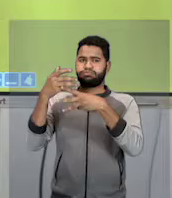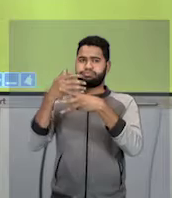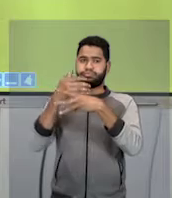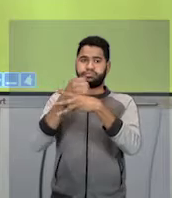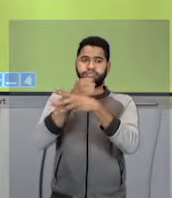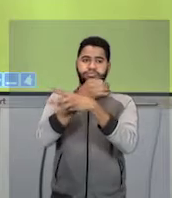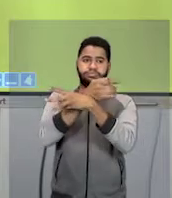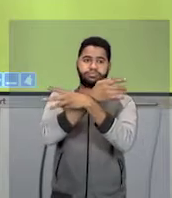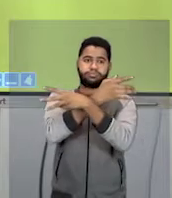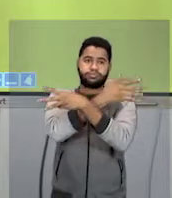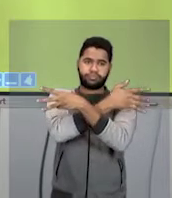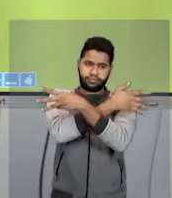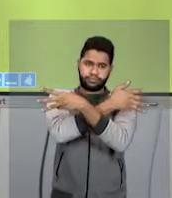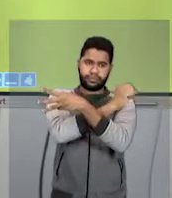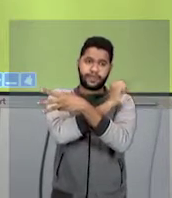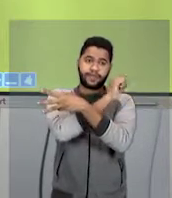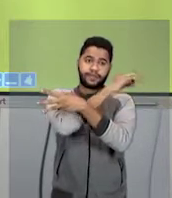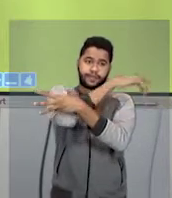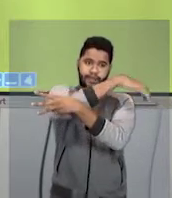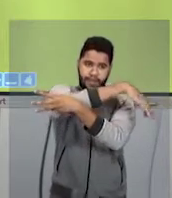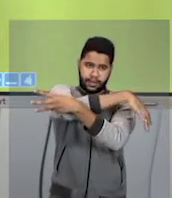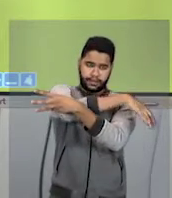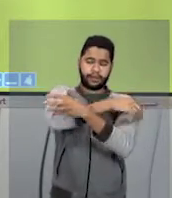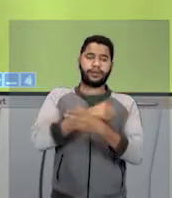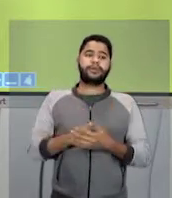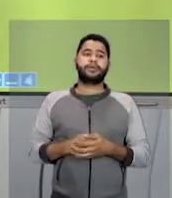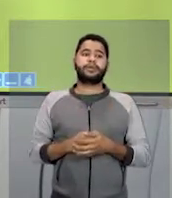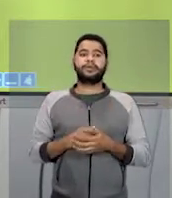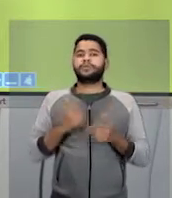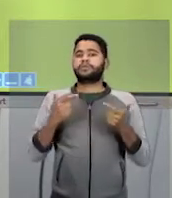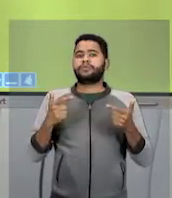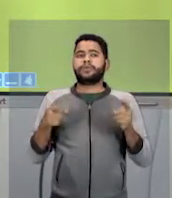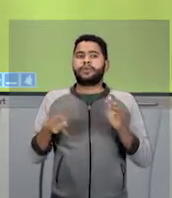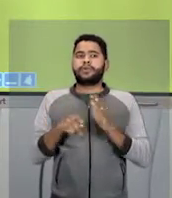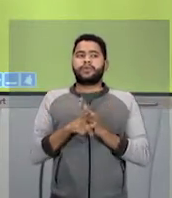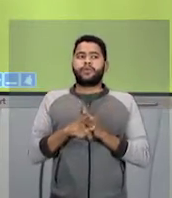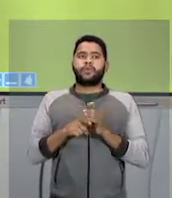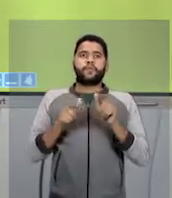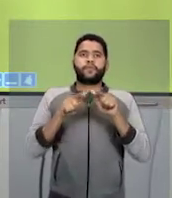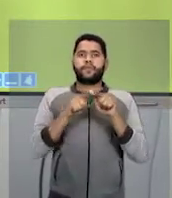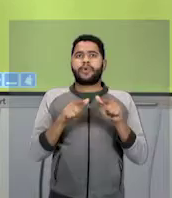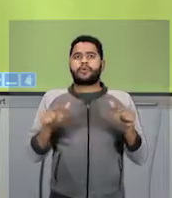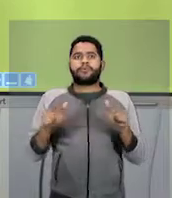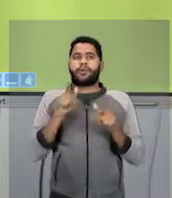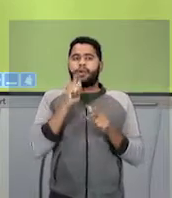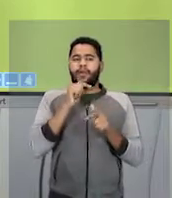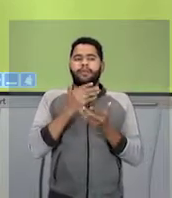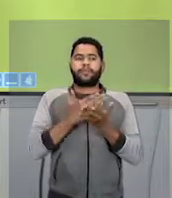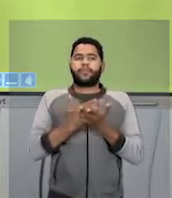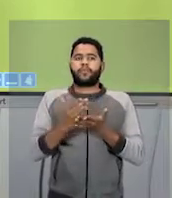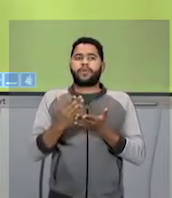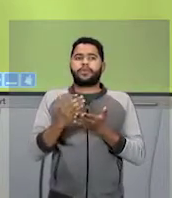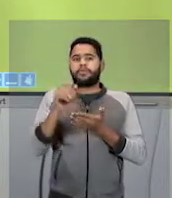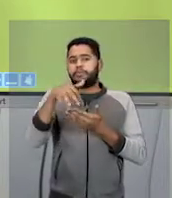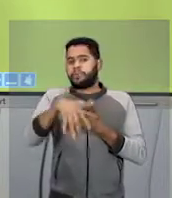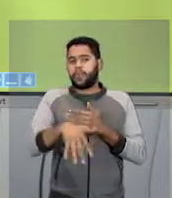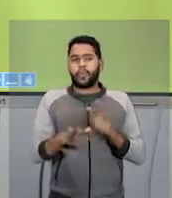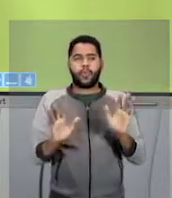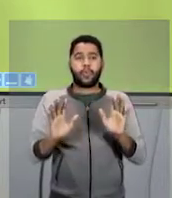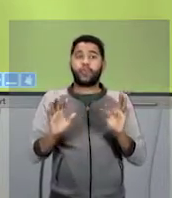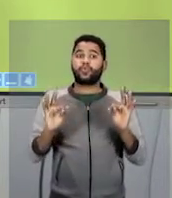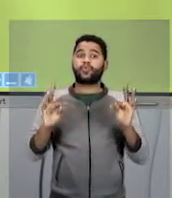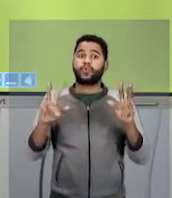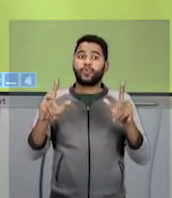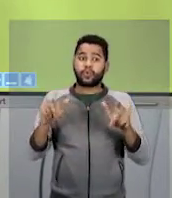outra sai, certo? Então, ali dentro, eu não tenho um pedaço vazio onde a água vai começar a cair, certo? Eu tenho